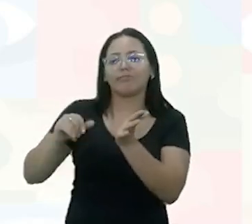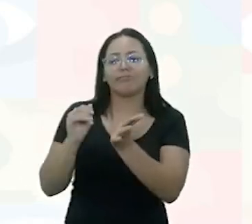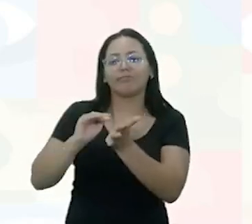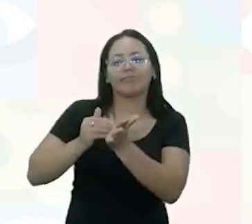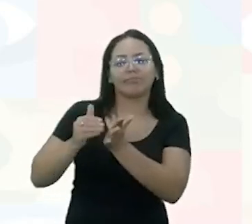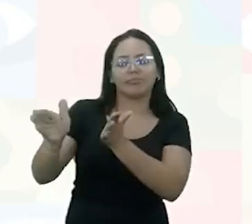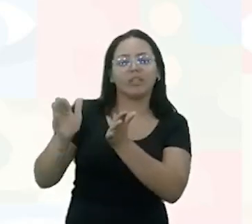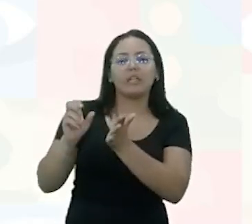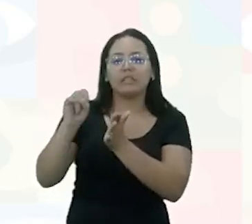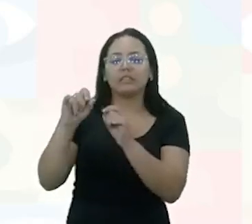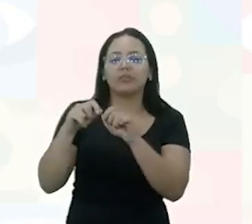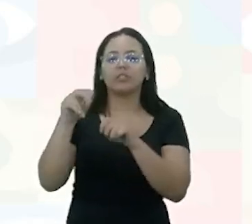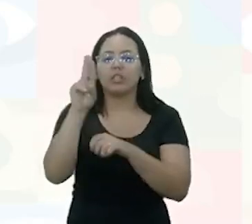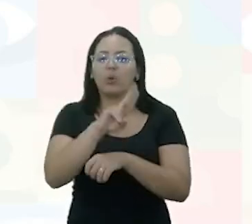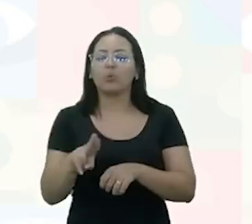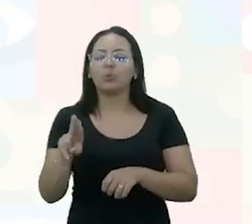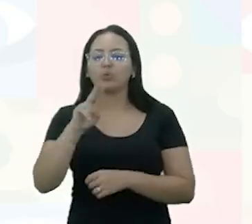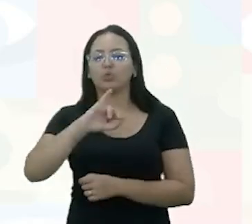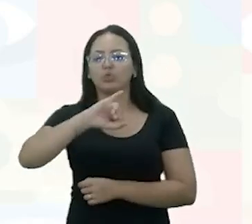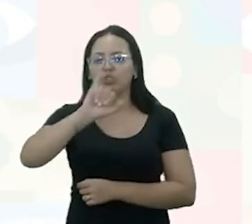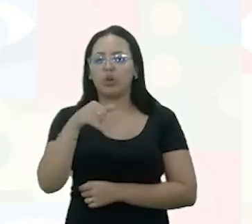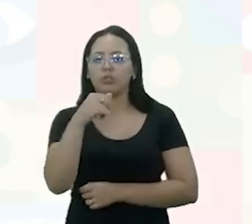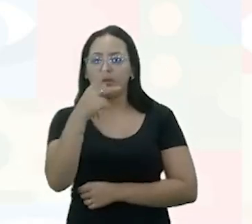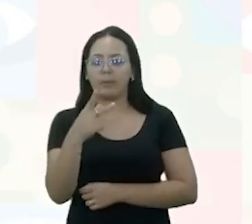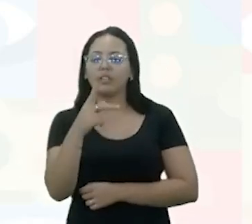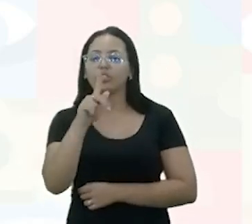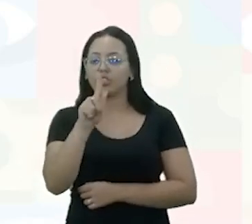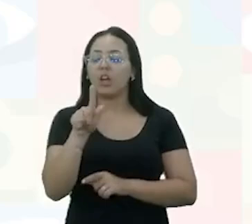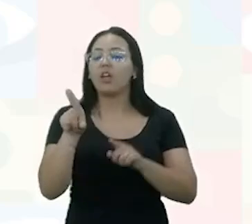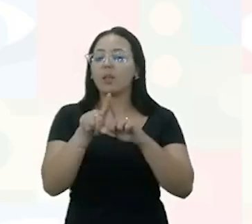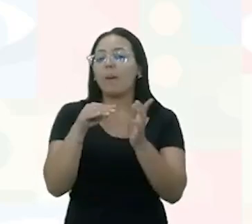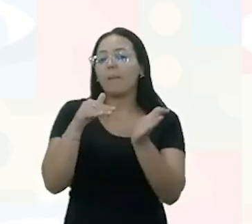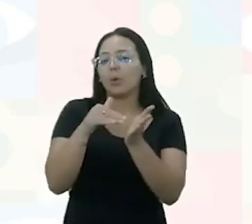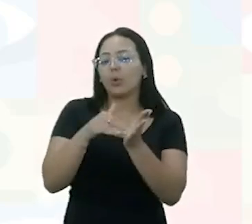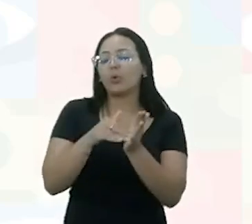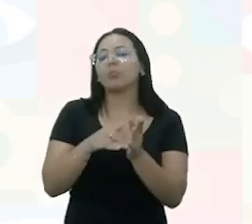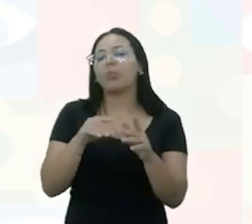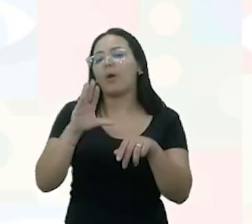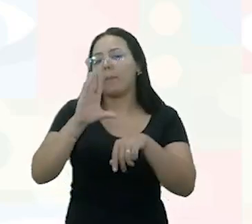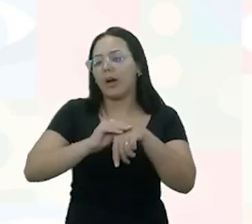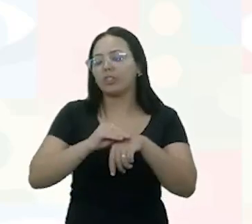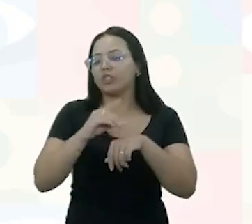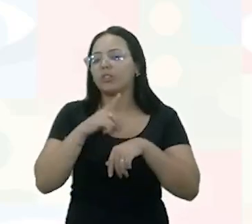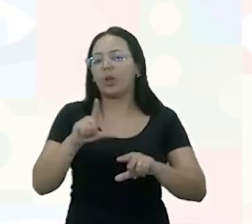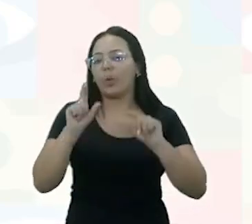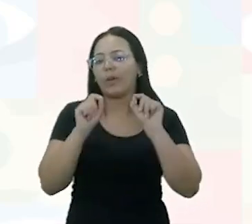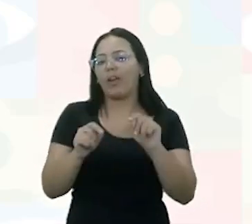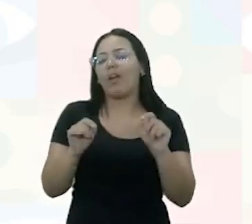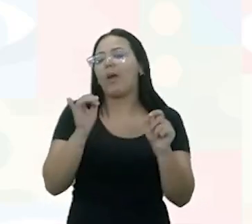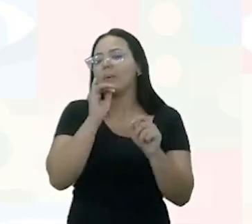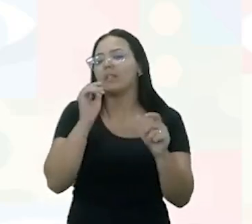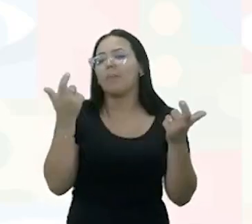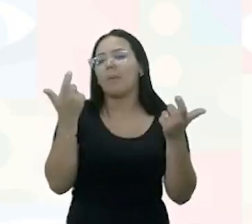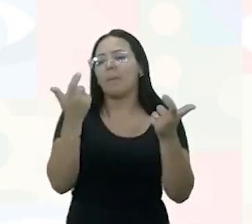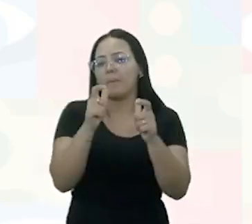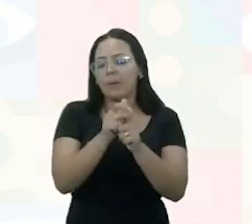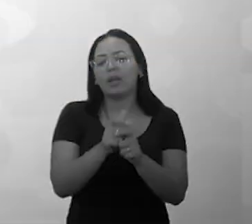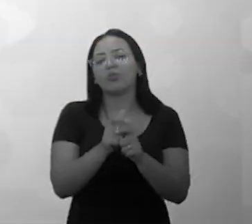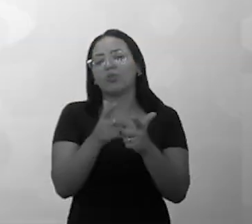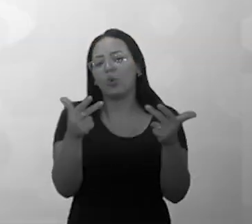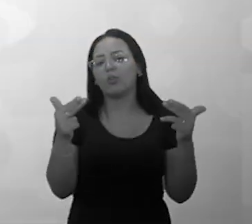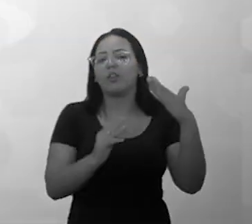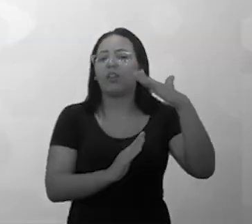imagem é feita em JPG. E por último, as imagens JPEG contêm muito menos dados, o que